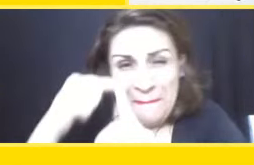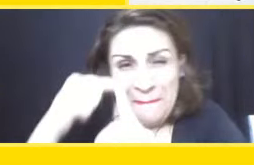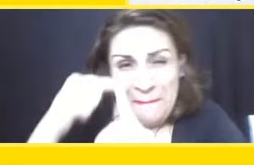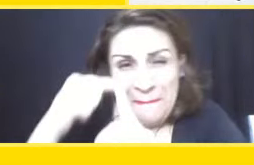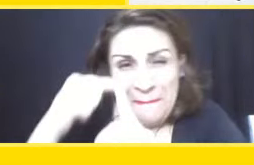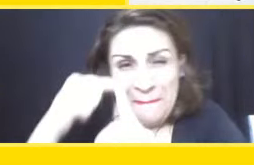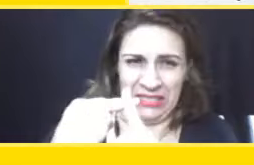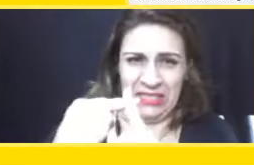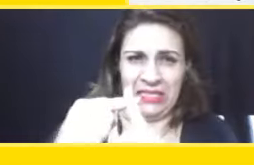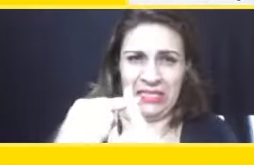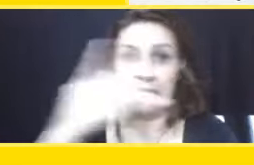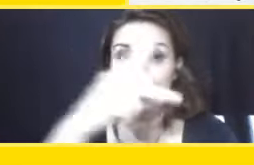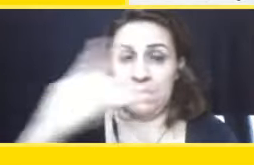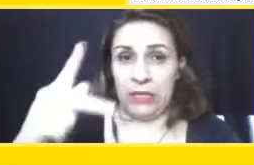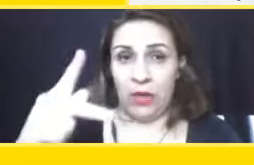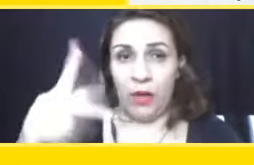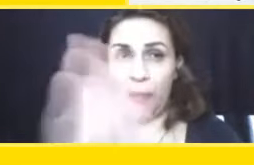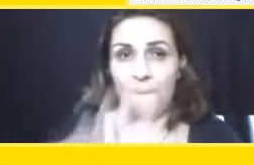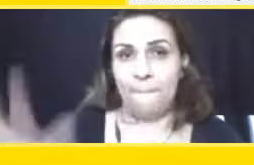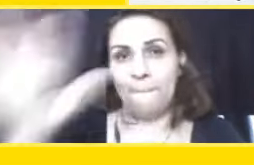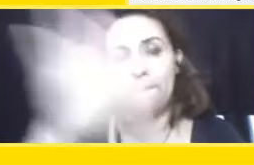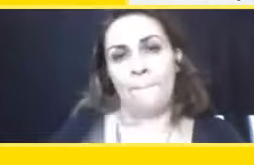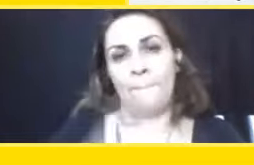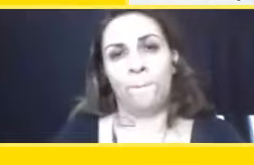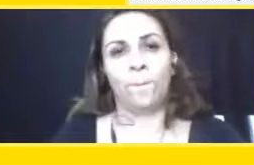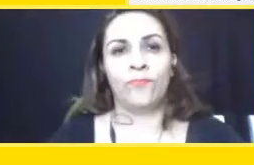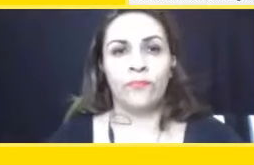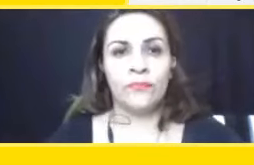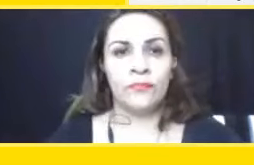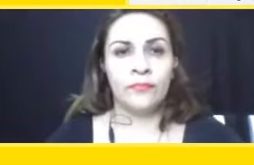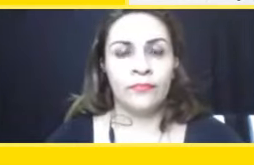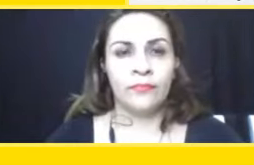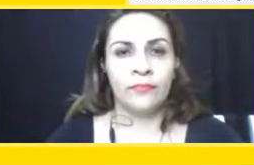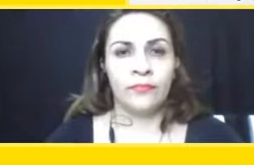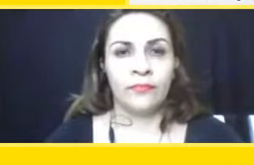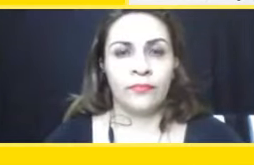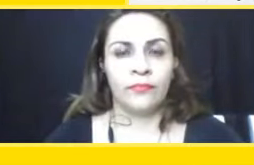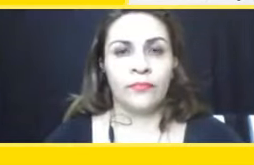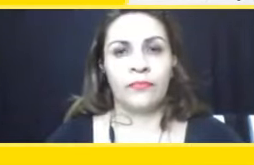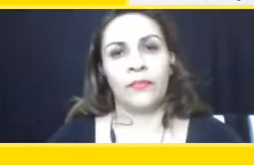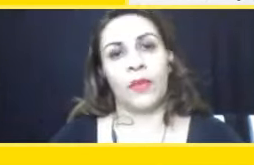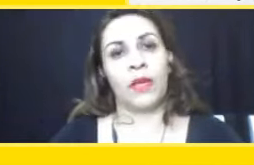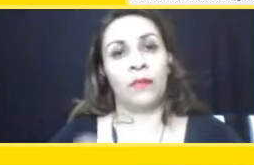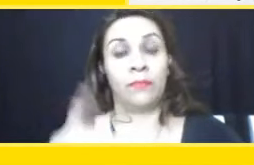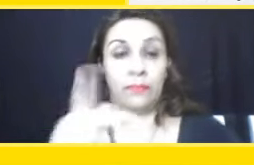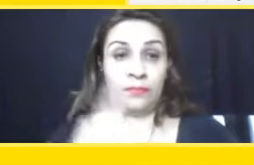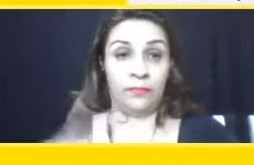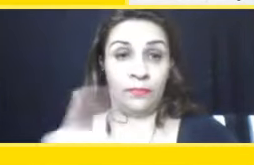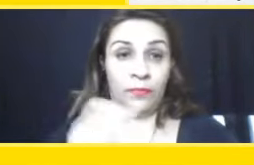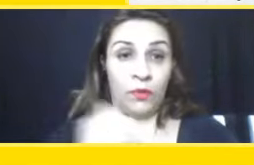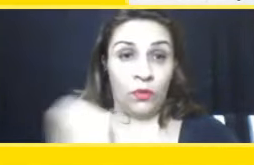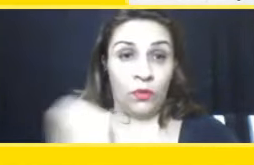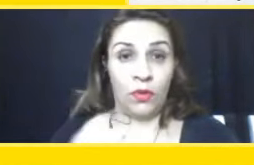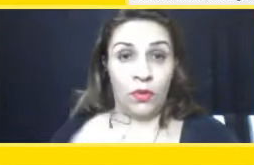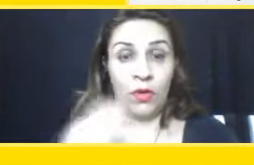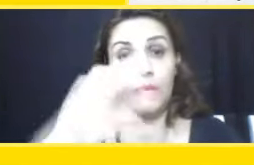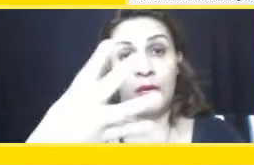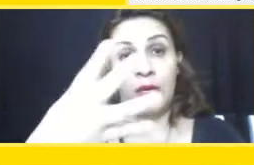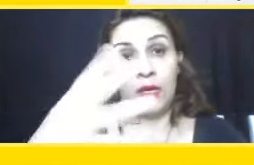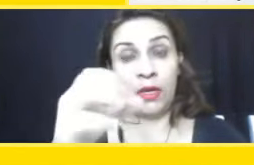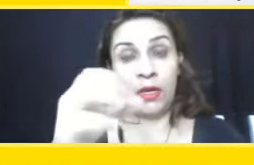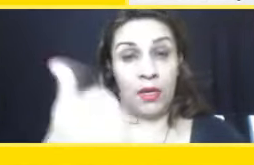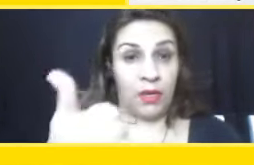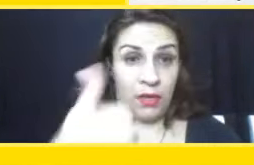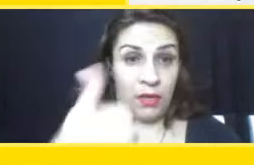da Previdência Nacional, certo? Da Previdência Social, perdão, vai pagar 14%. Ou seja, vai